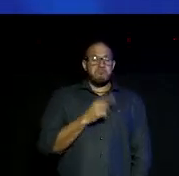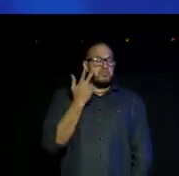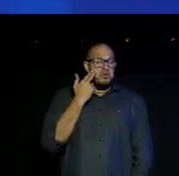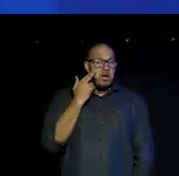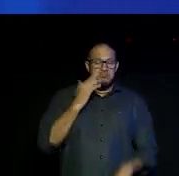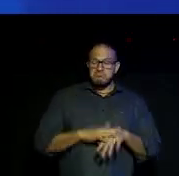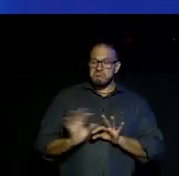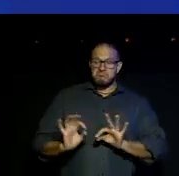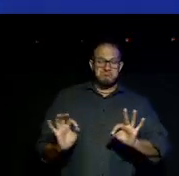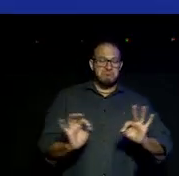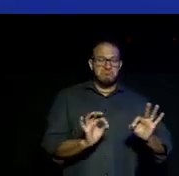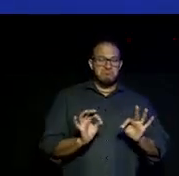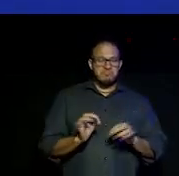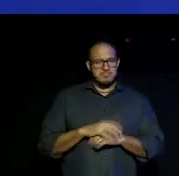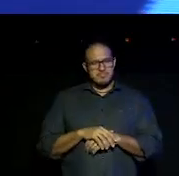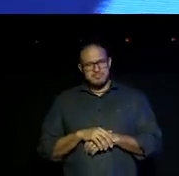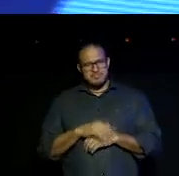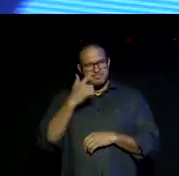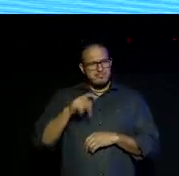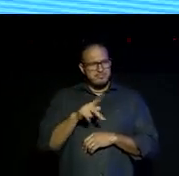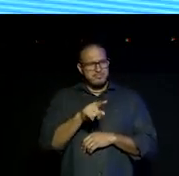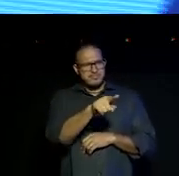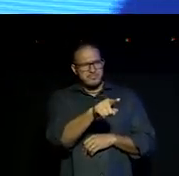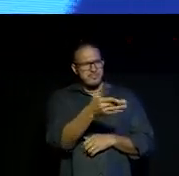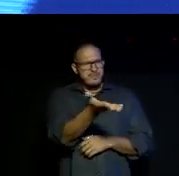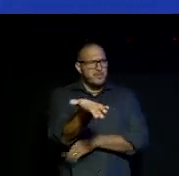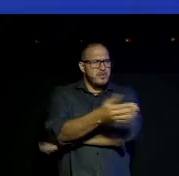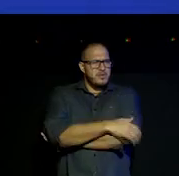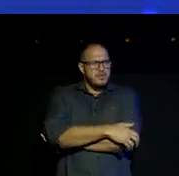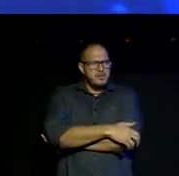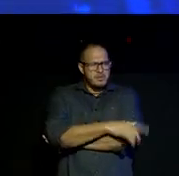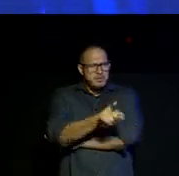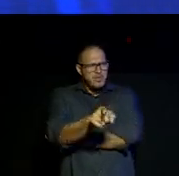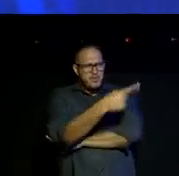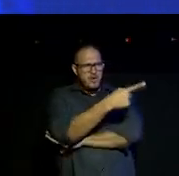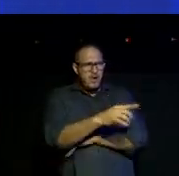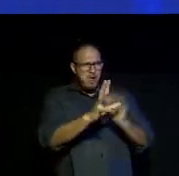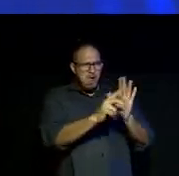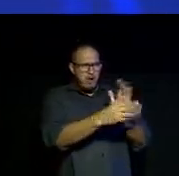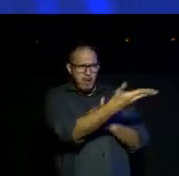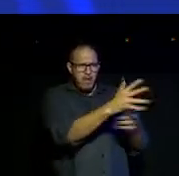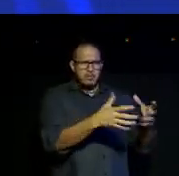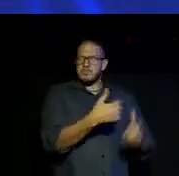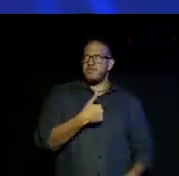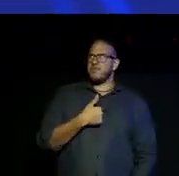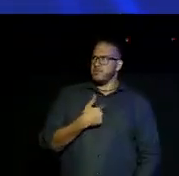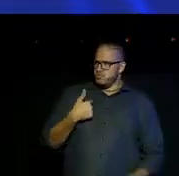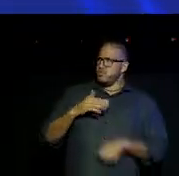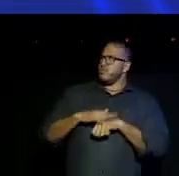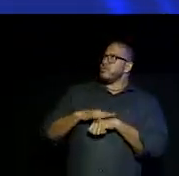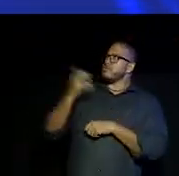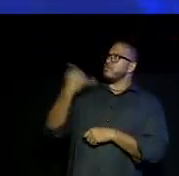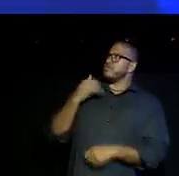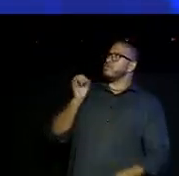normalmente, tranquilo. E o mestre olhou e disse: rapaz, o que você está fazendo? O senhor não foi fazer o que eu mandei? Ele falou: é claro que eu